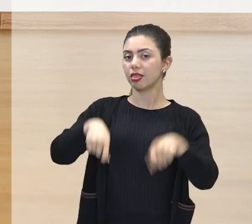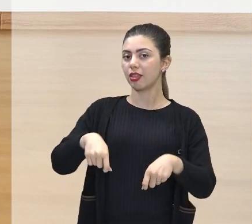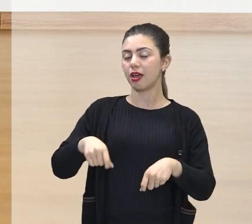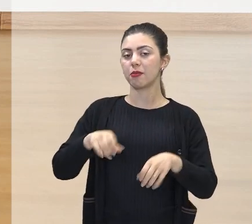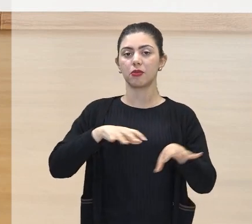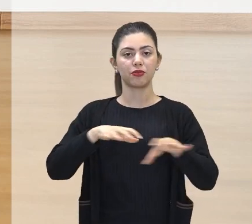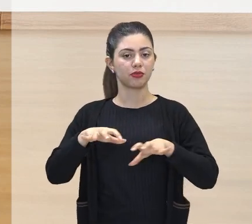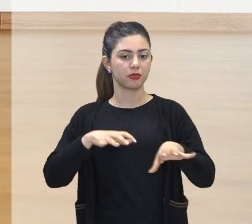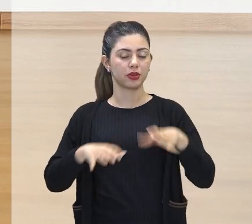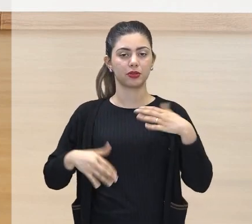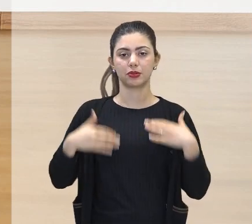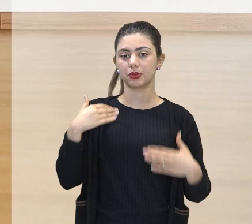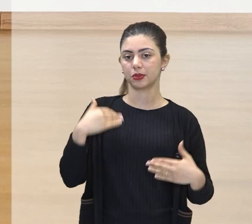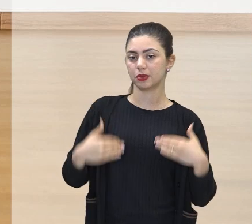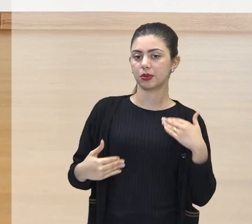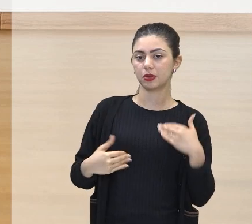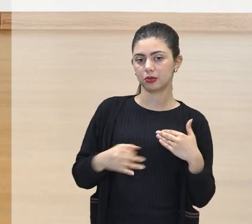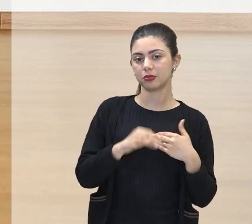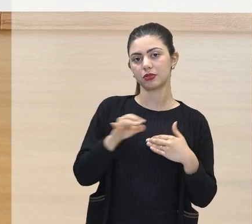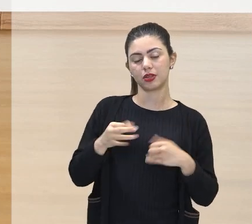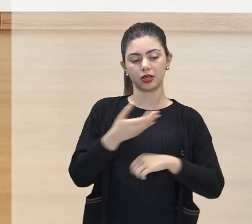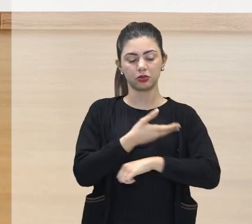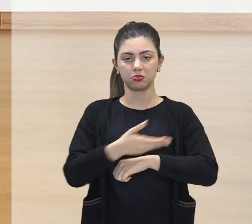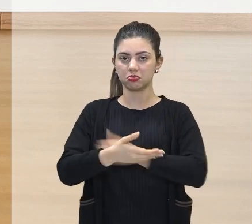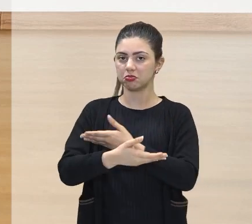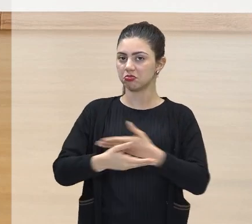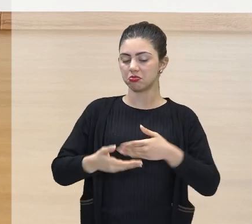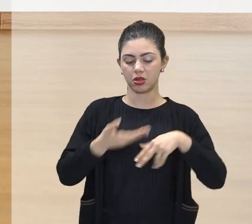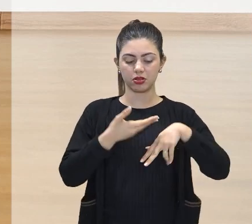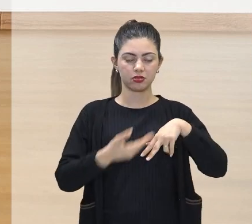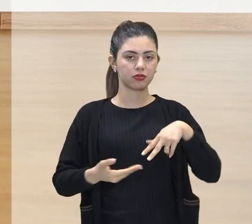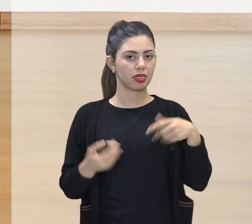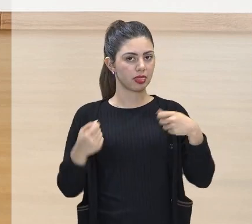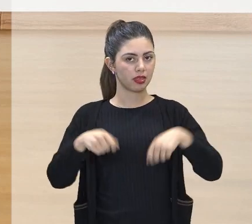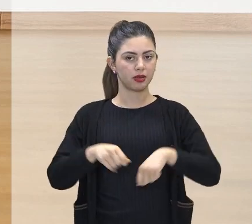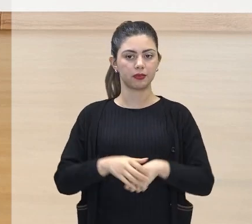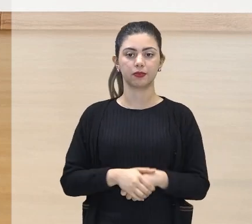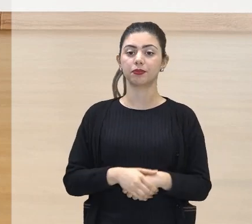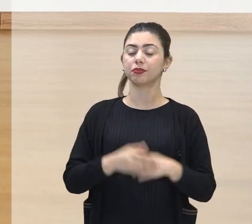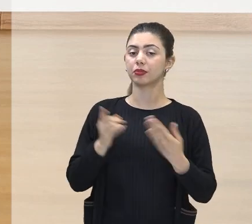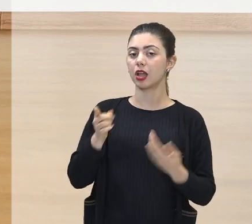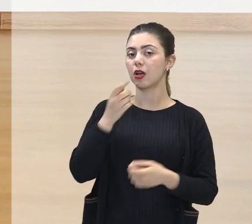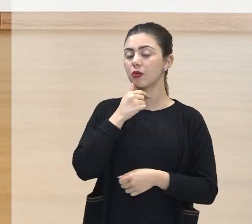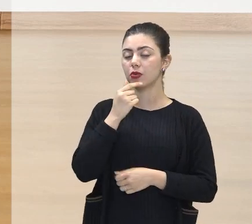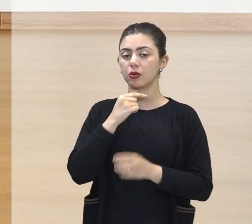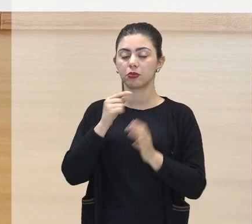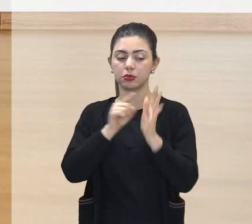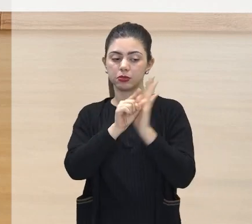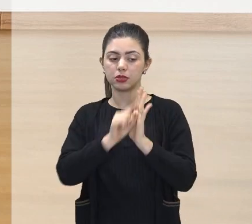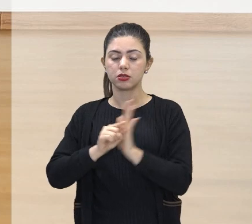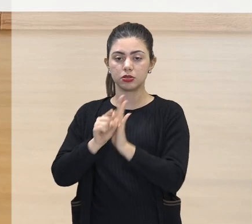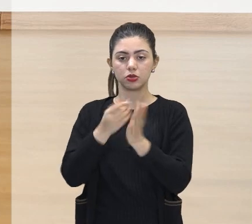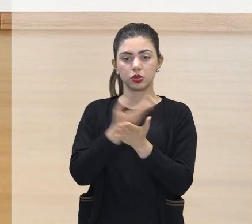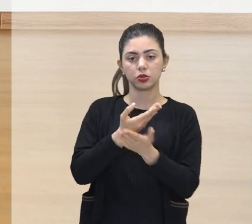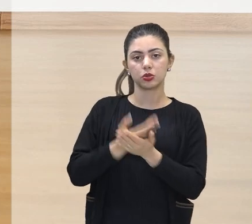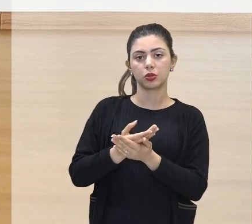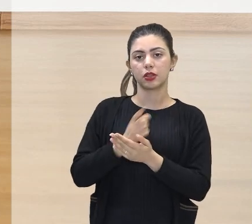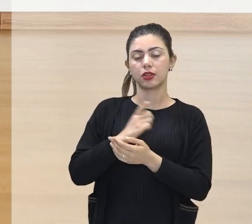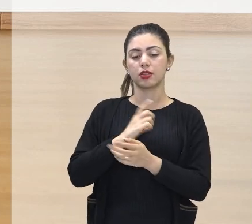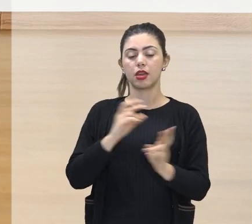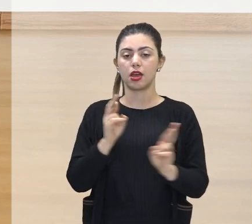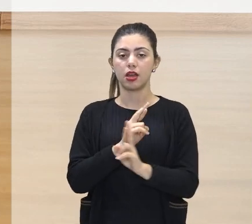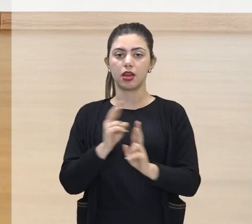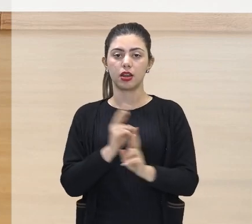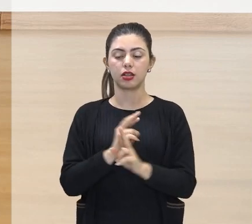alcançar, né? Os nossos membros podem alcançar. Então, o Laban ele pensava muito nessa relação do corpo dentro